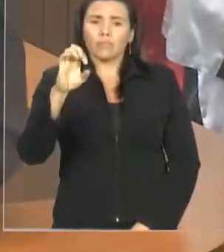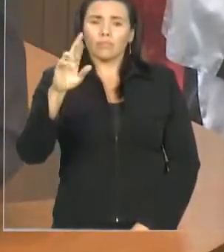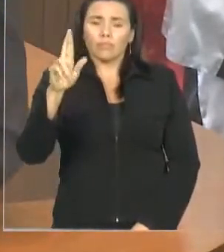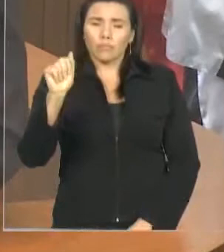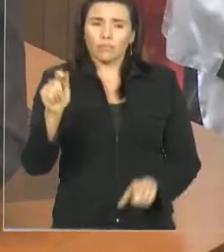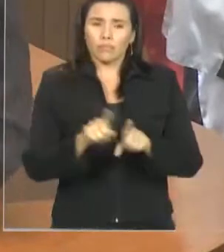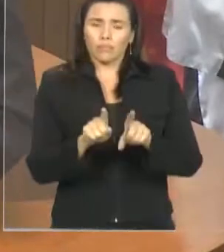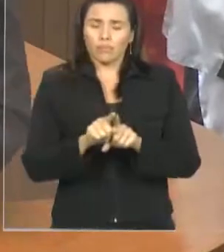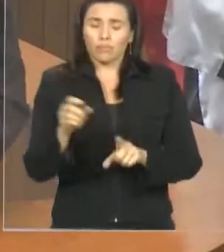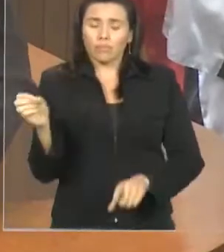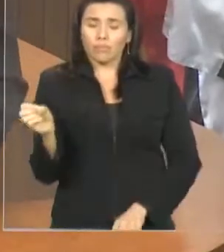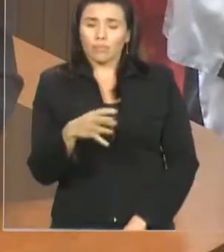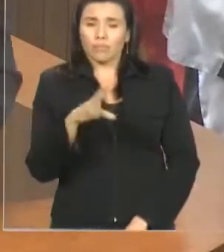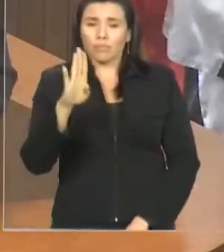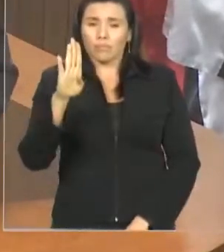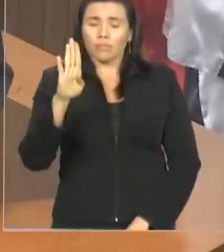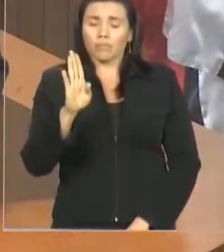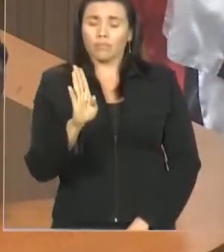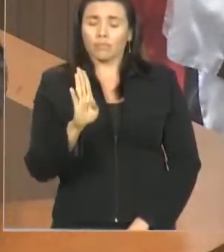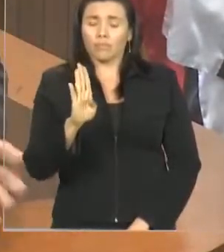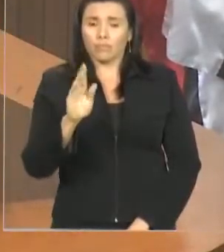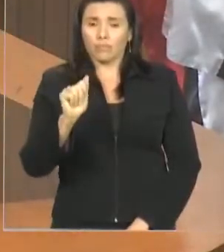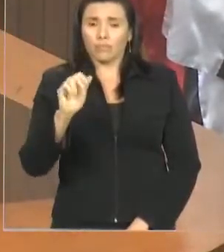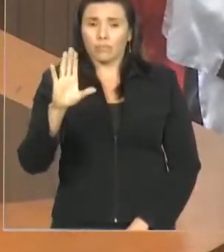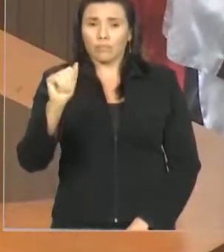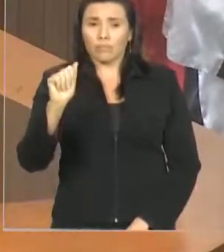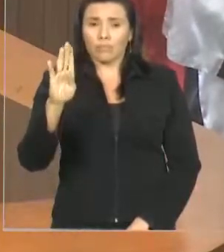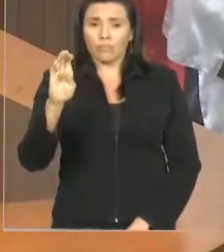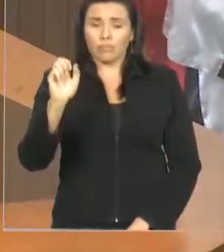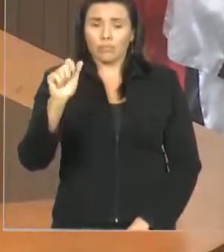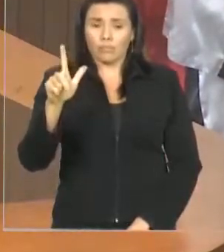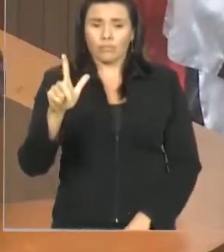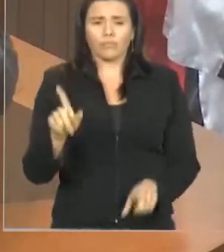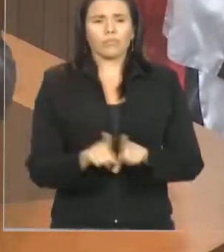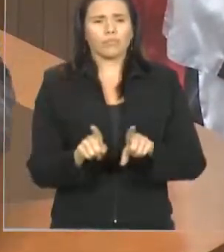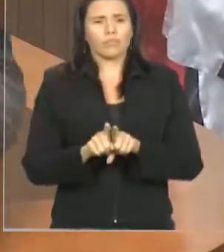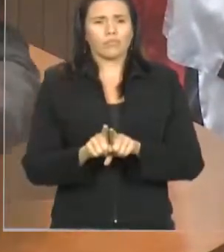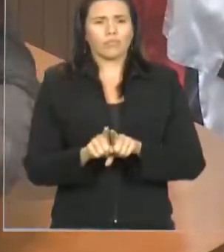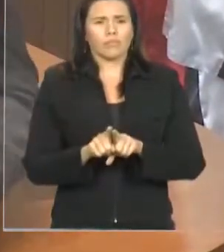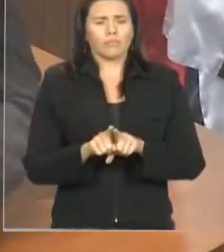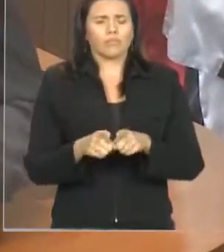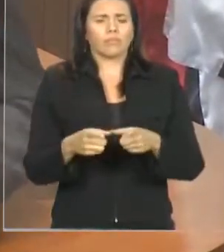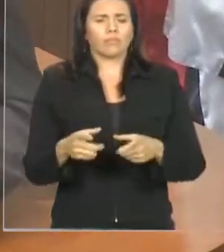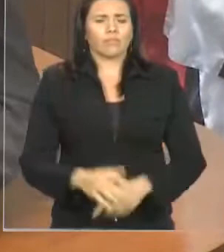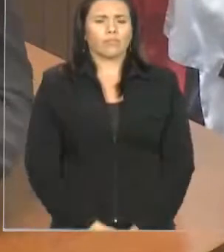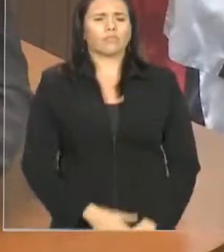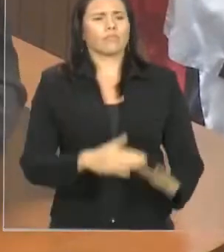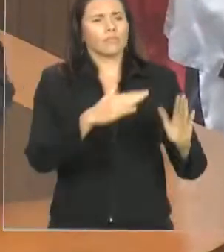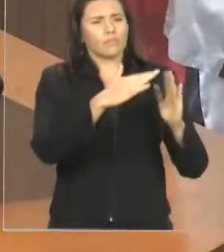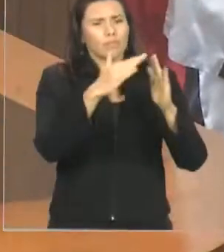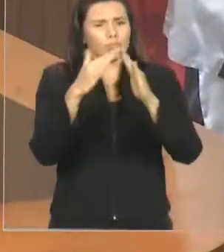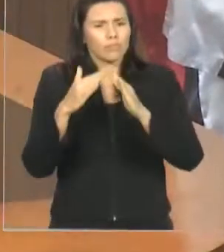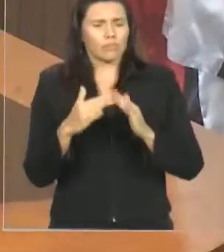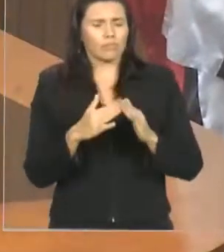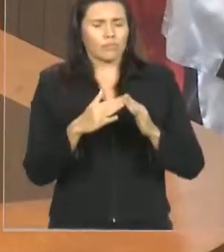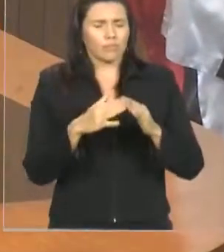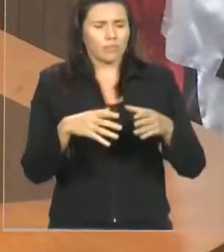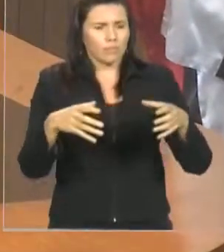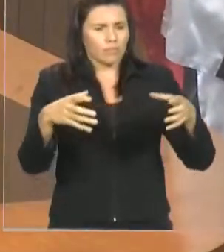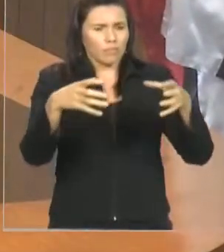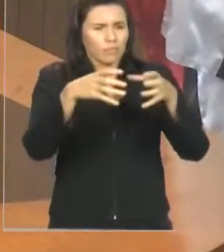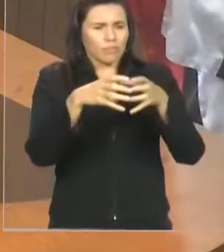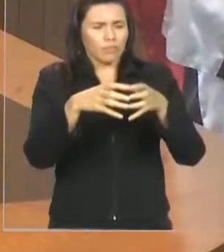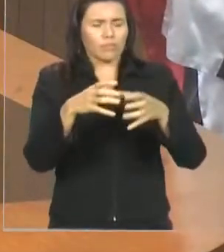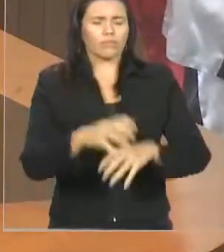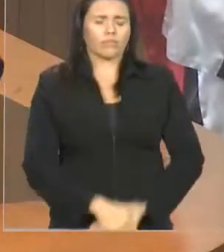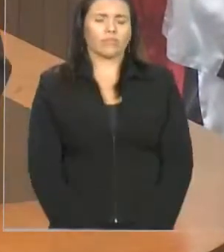o conjunto Terra do Sol, que é um dos maiores conjuntos habitacionais hoje da cidade de Bacabal,